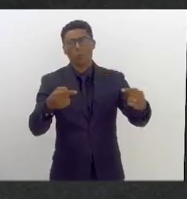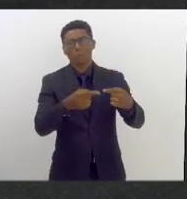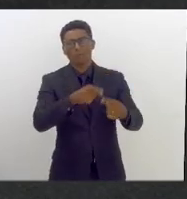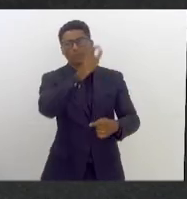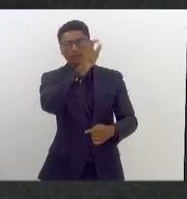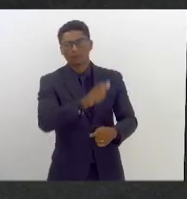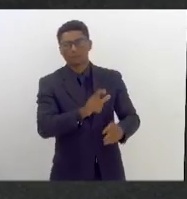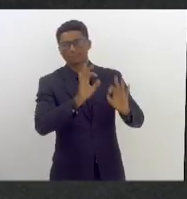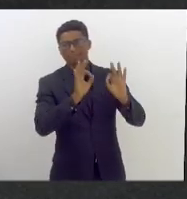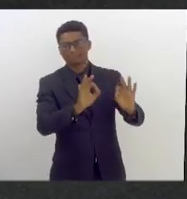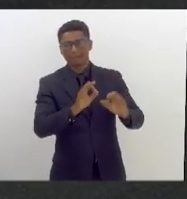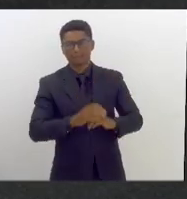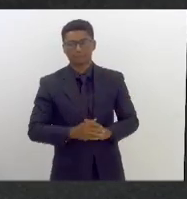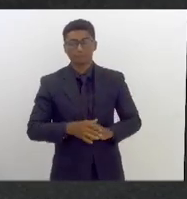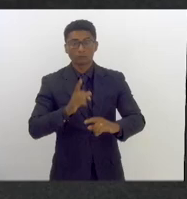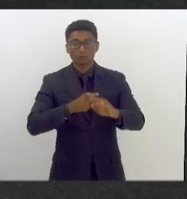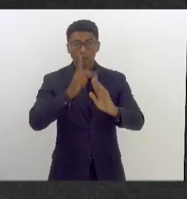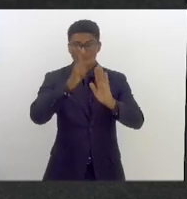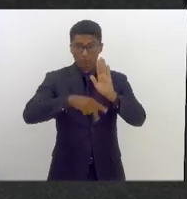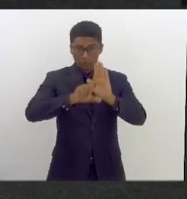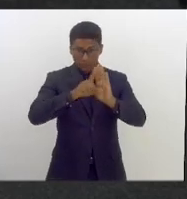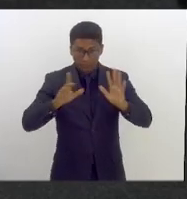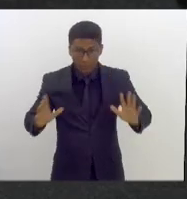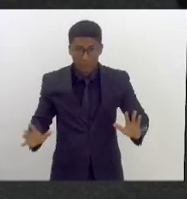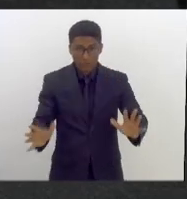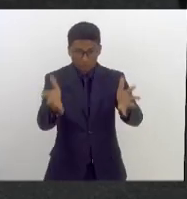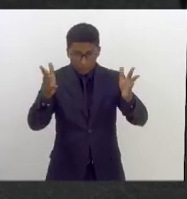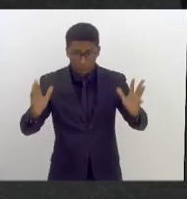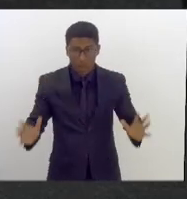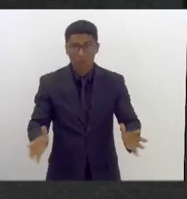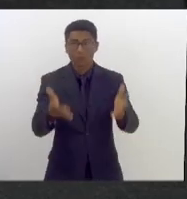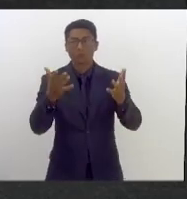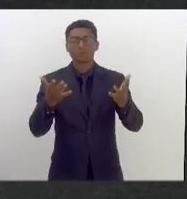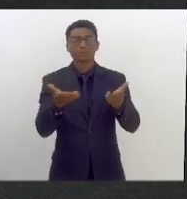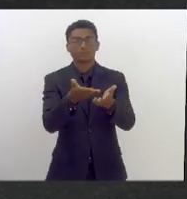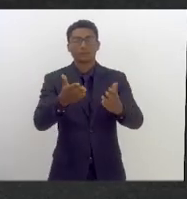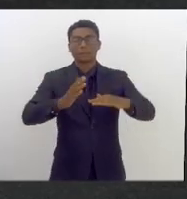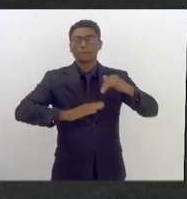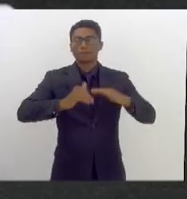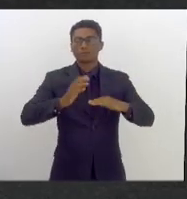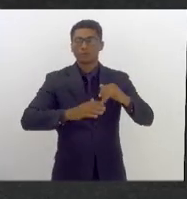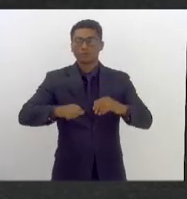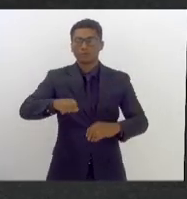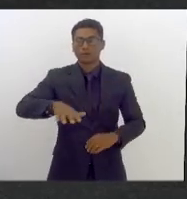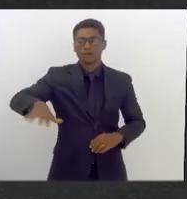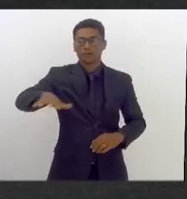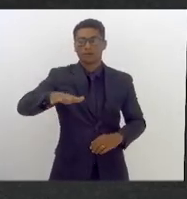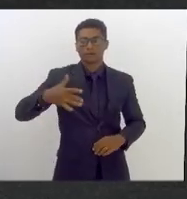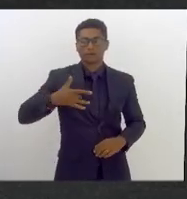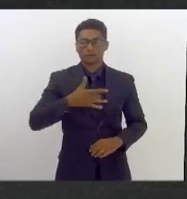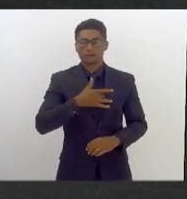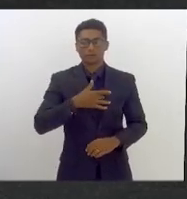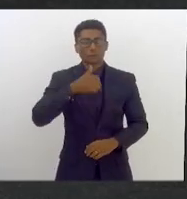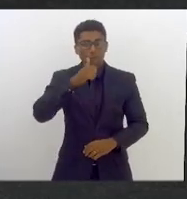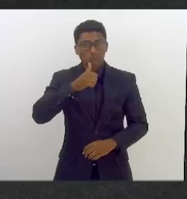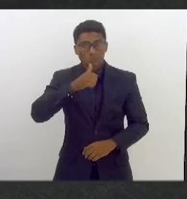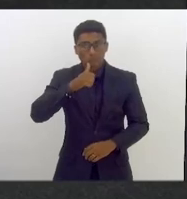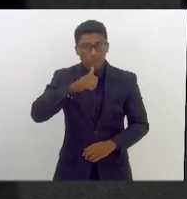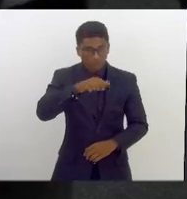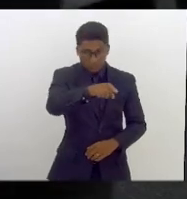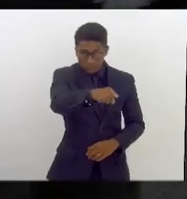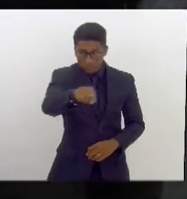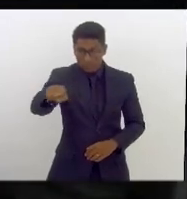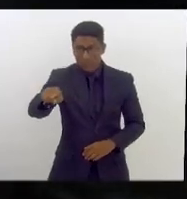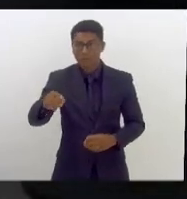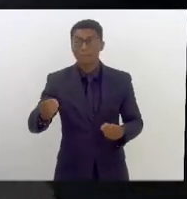verdade, ele estimula a participação dos profissionais da área da saúde, das mulheres profissionais da área da saúde,